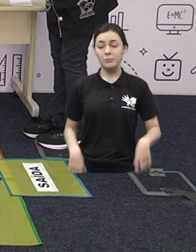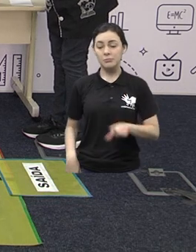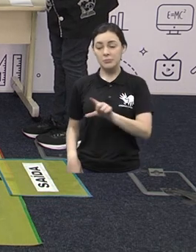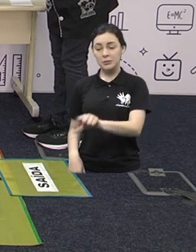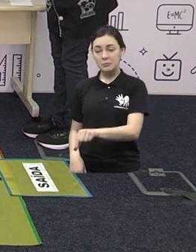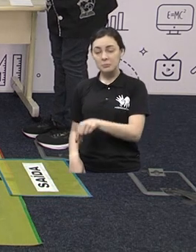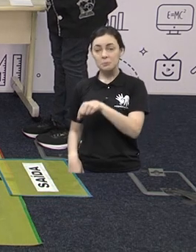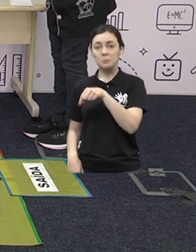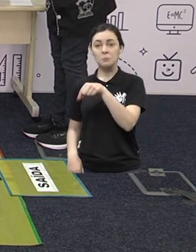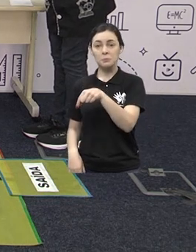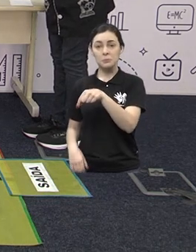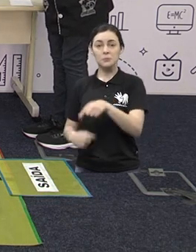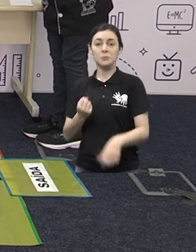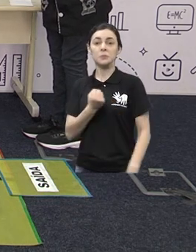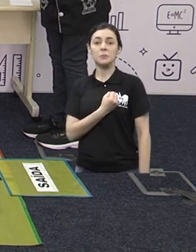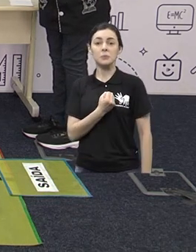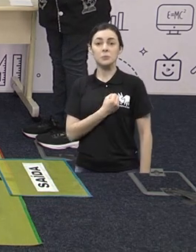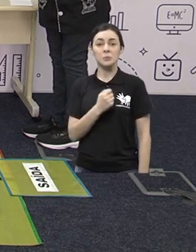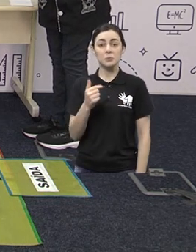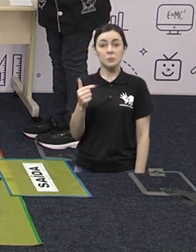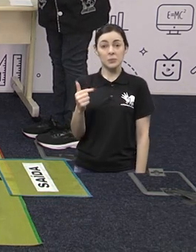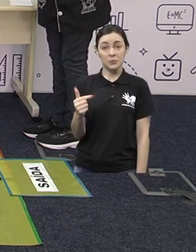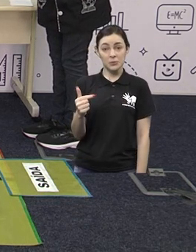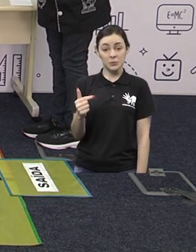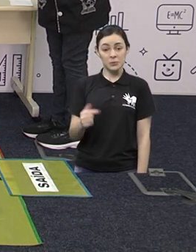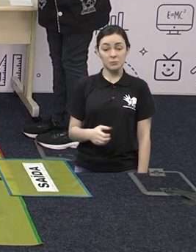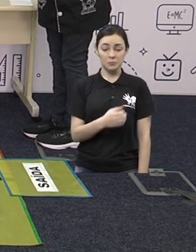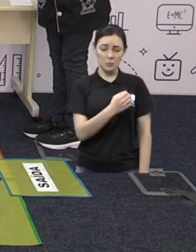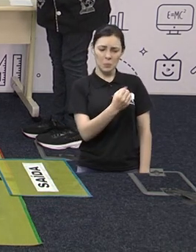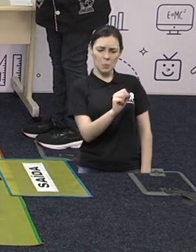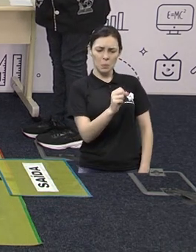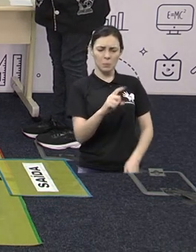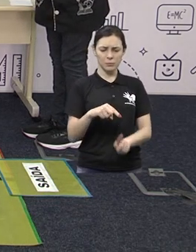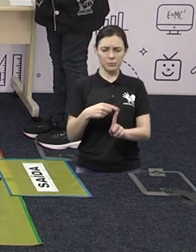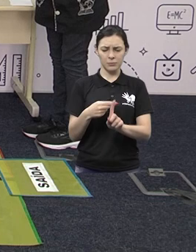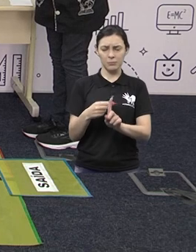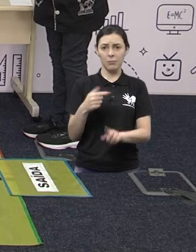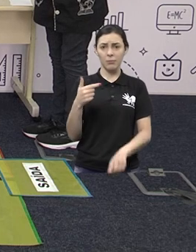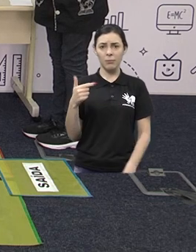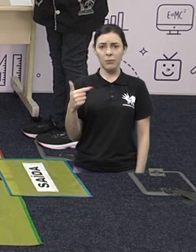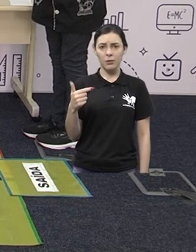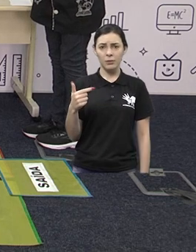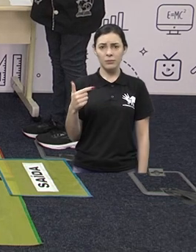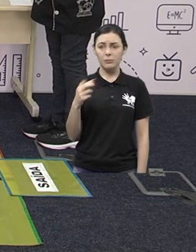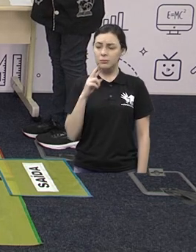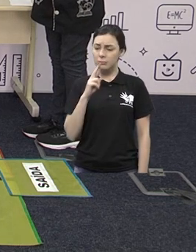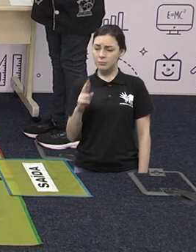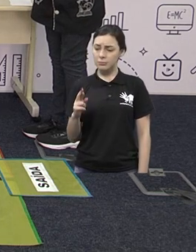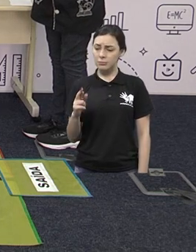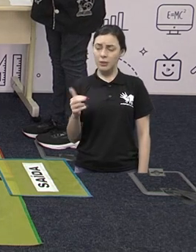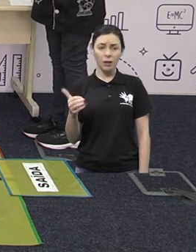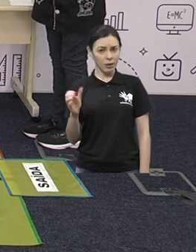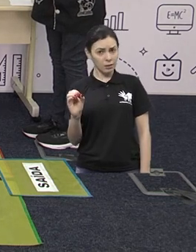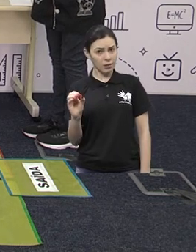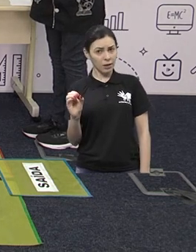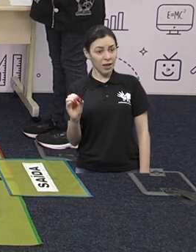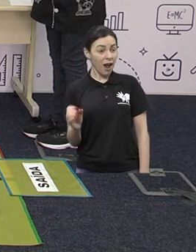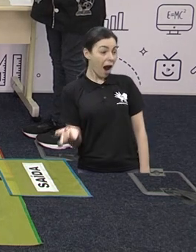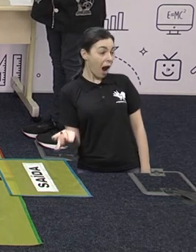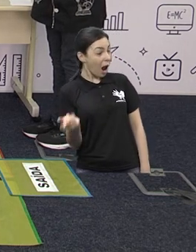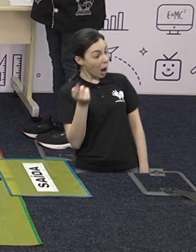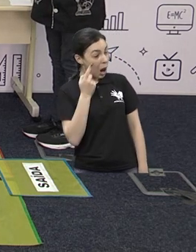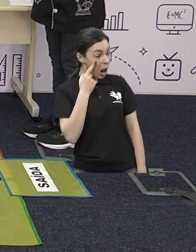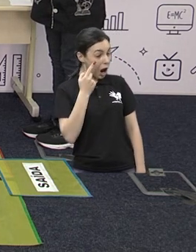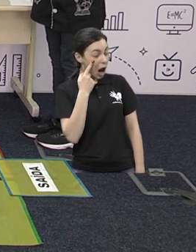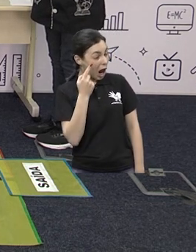8. E a outra fichinha é o número 2. Então, 8 mais 2 é 10,